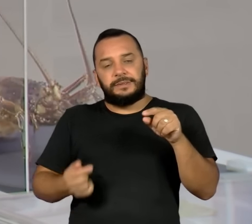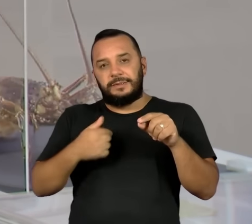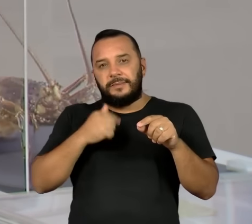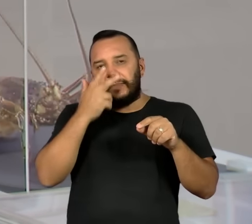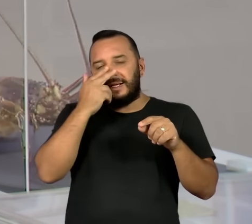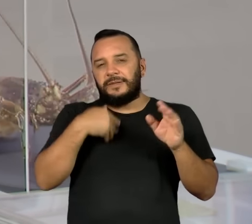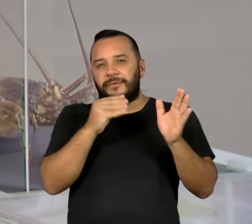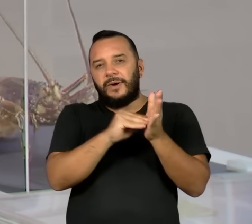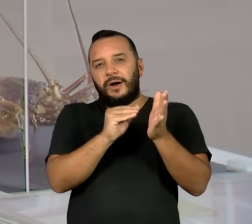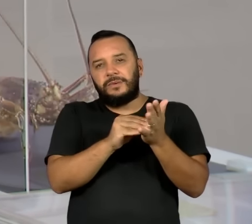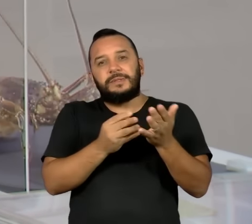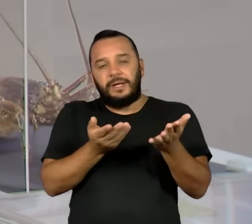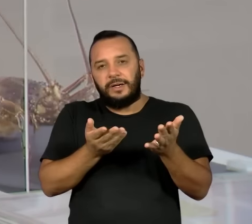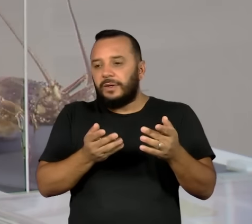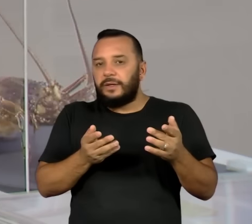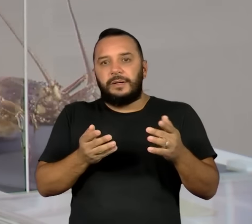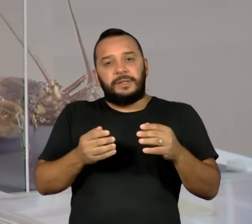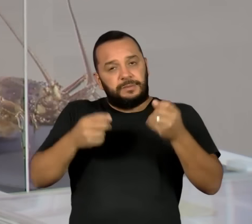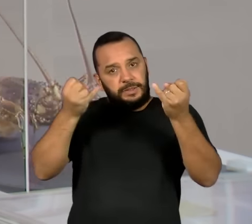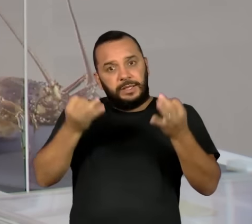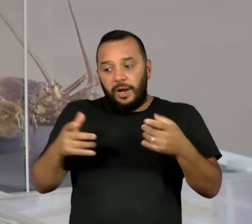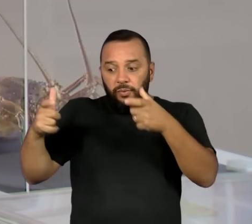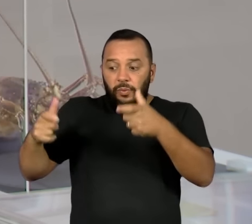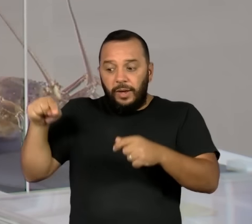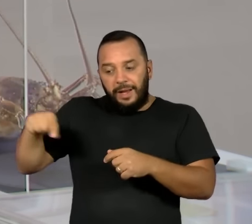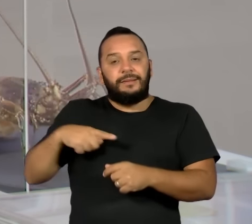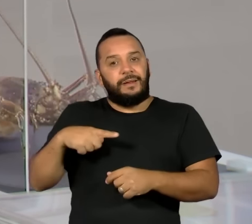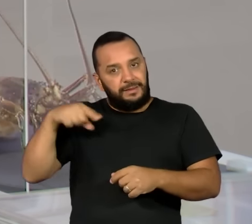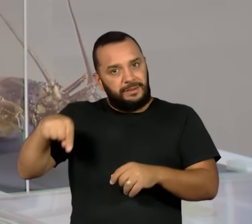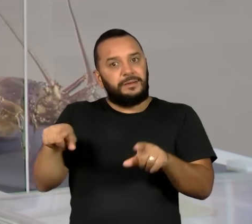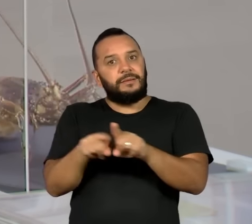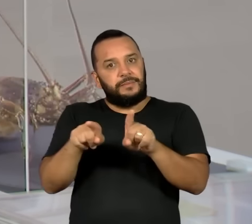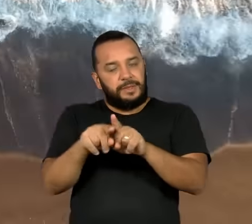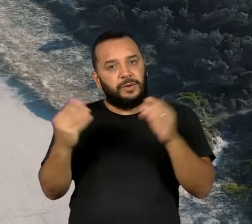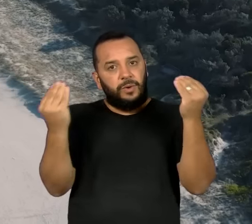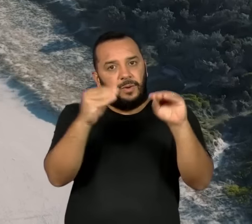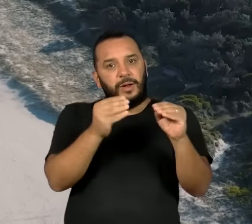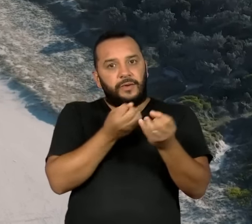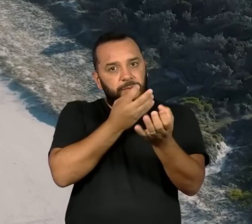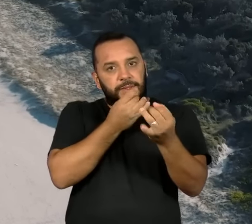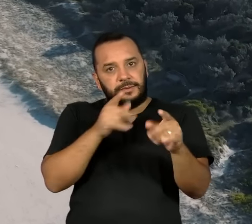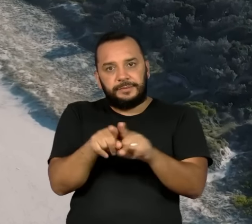está constando esse local. Então, a gente pode analisar com calma e incluir essa informação também.